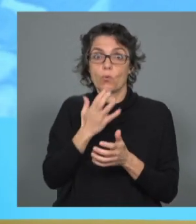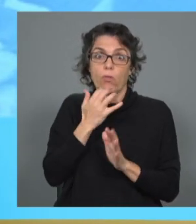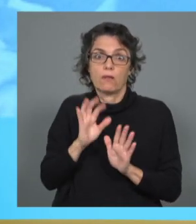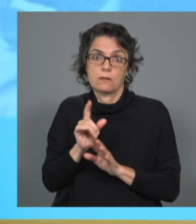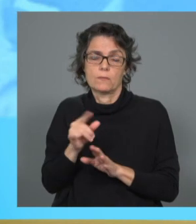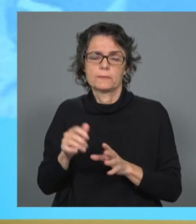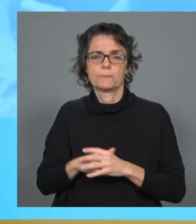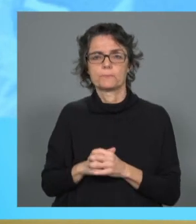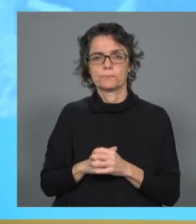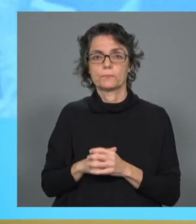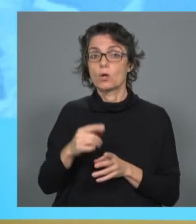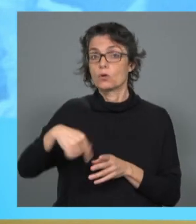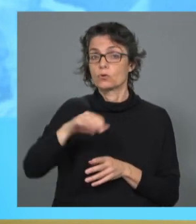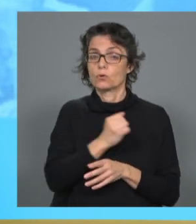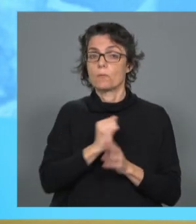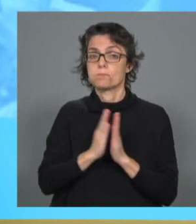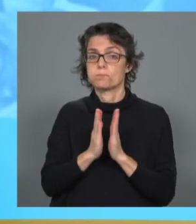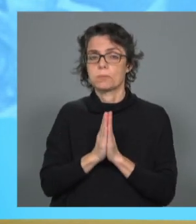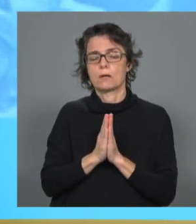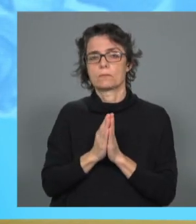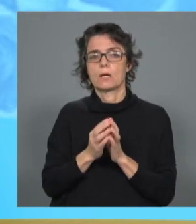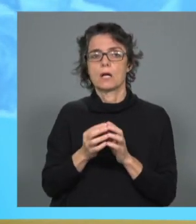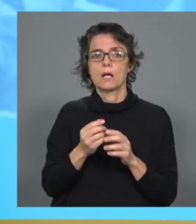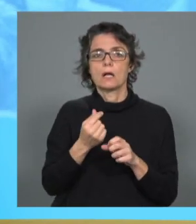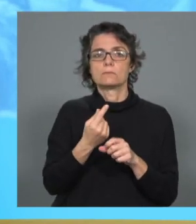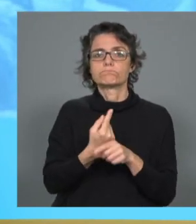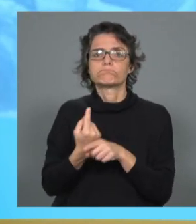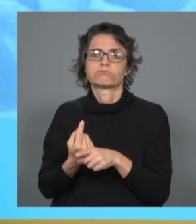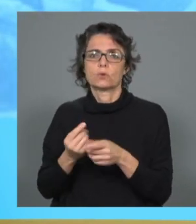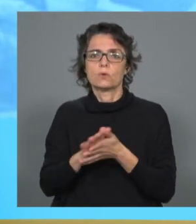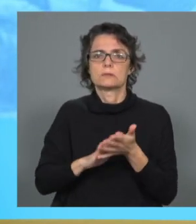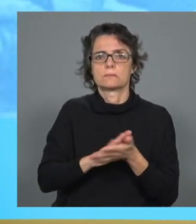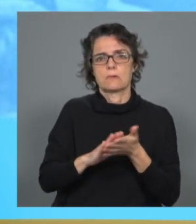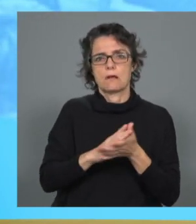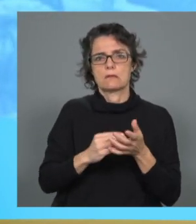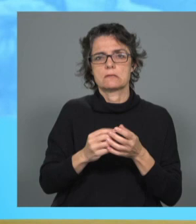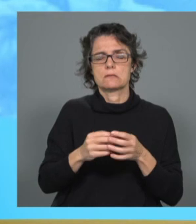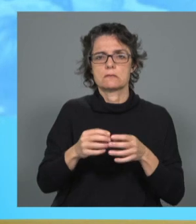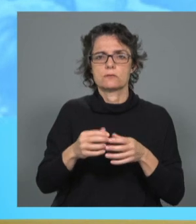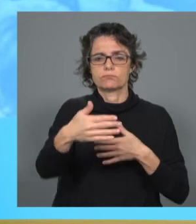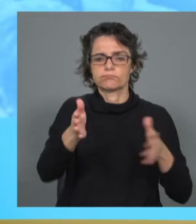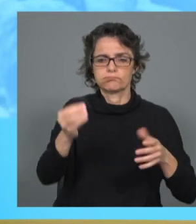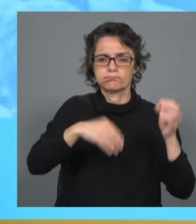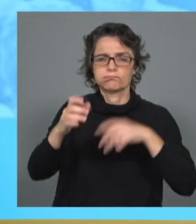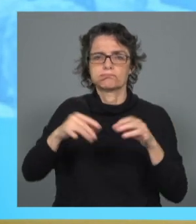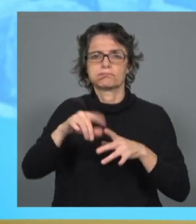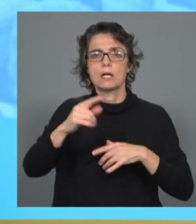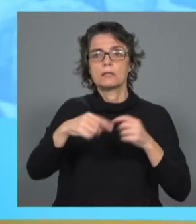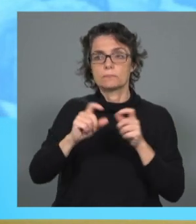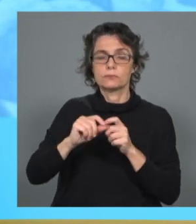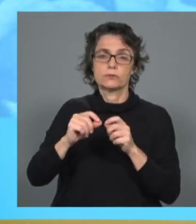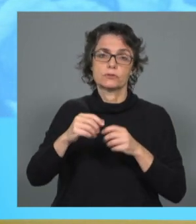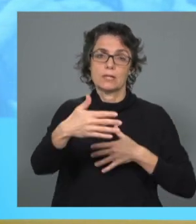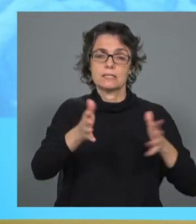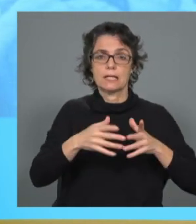começámos com a recolha dos bens essenciais e o envio desses bens. E depois, a dada altura, houve